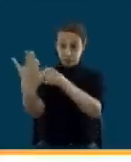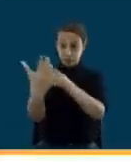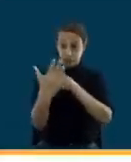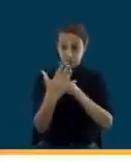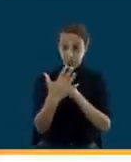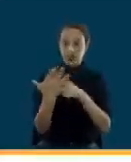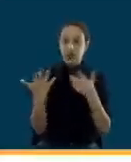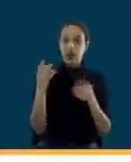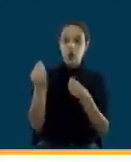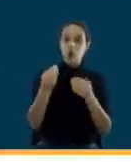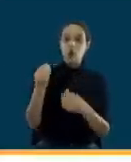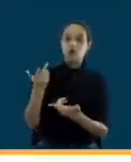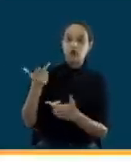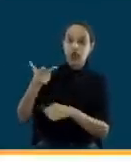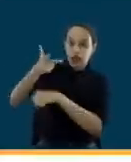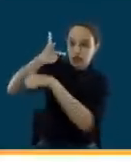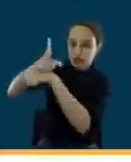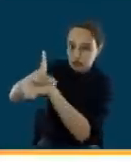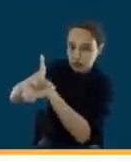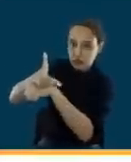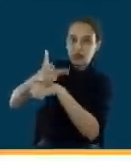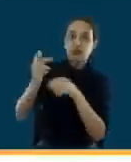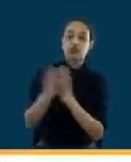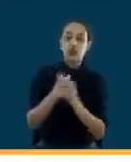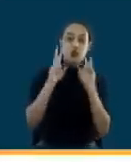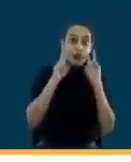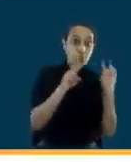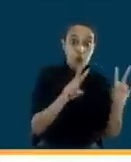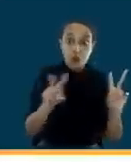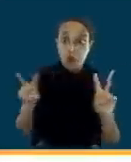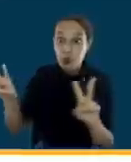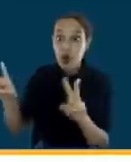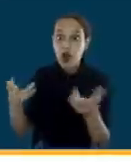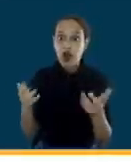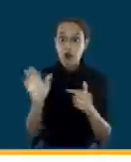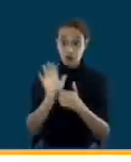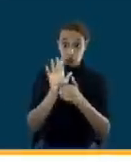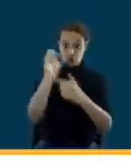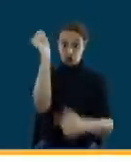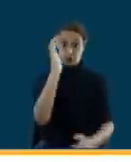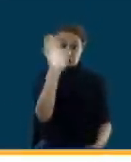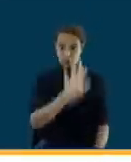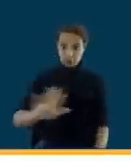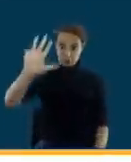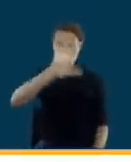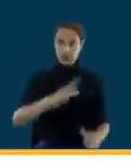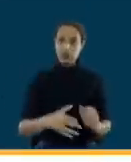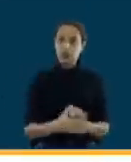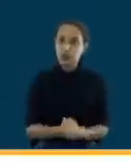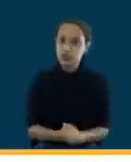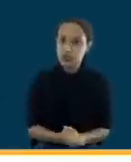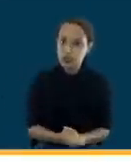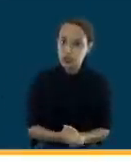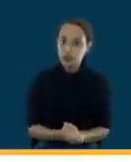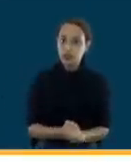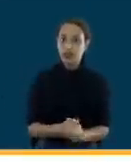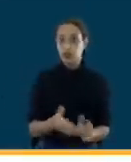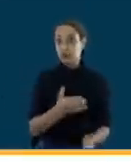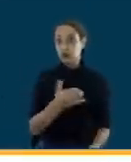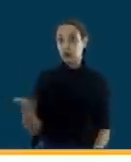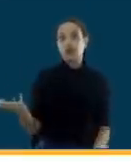na oralidade desses povos, na oralidade dessas comunidades e na forma de falar para quem não tem o letramento, que é o